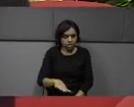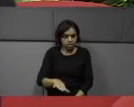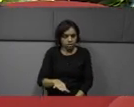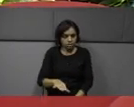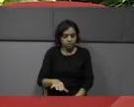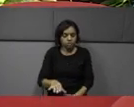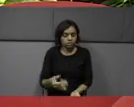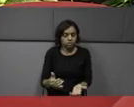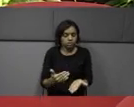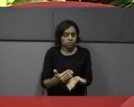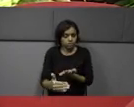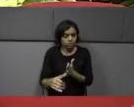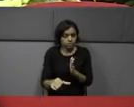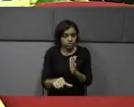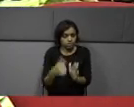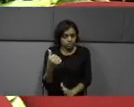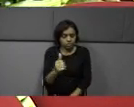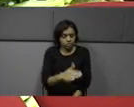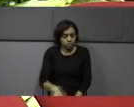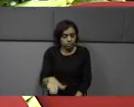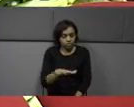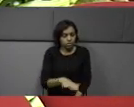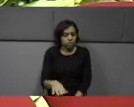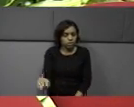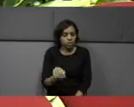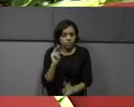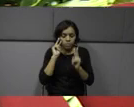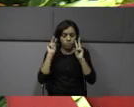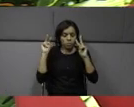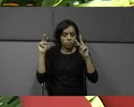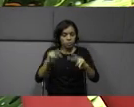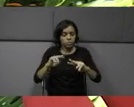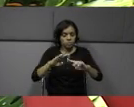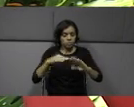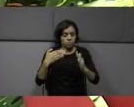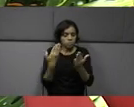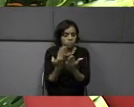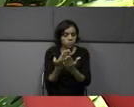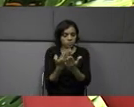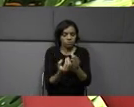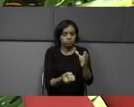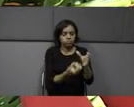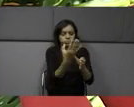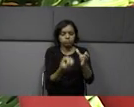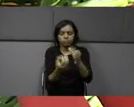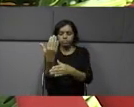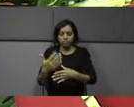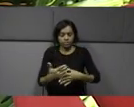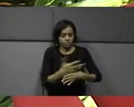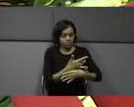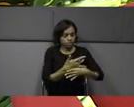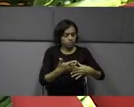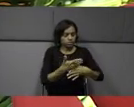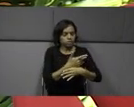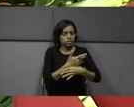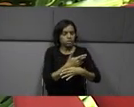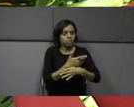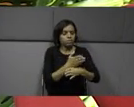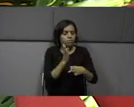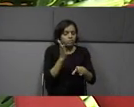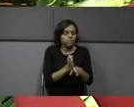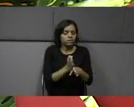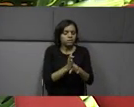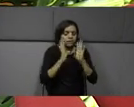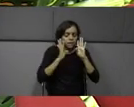a locação e construção de unidades escolares em massa em determinado município que não escutem